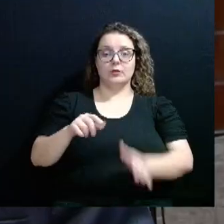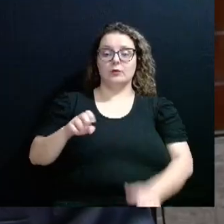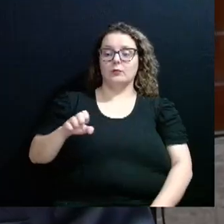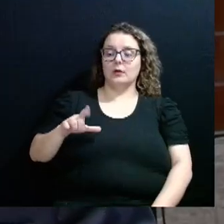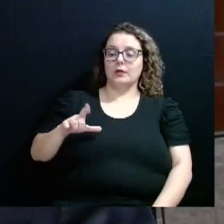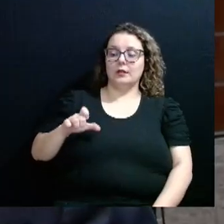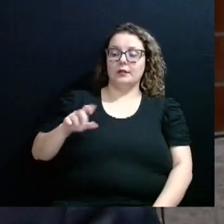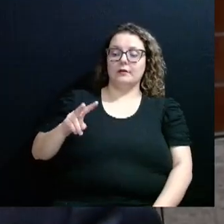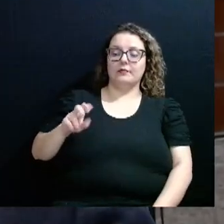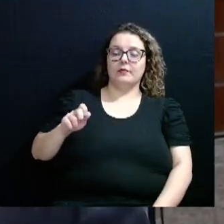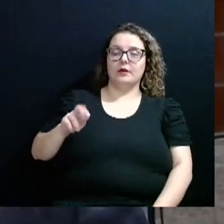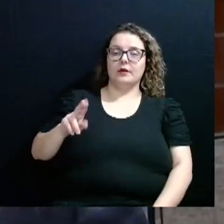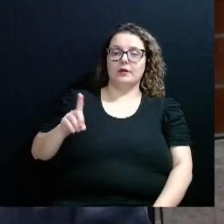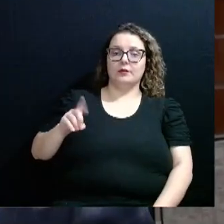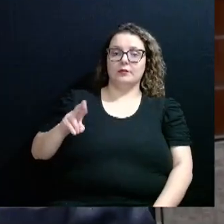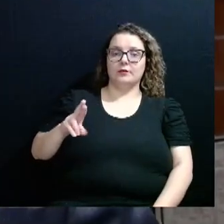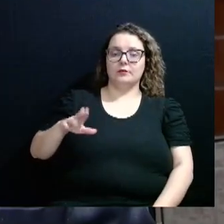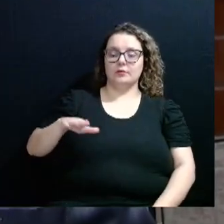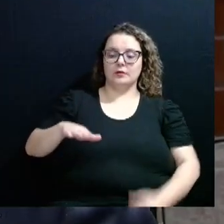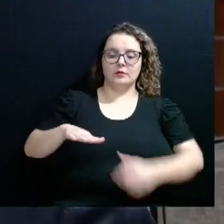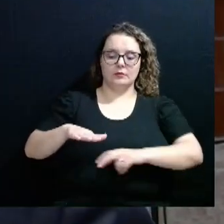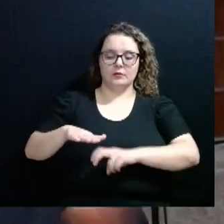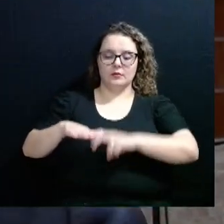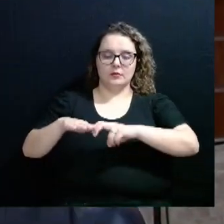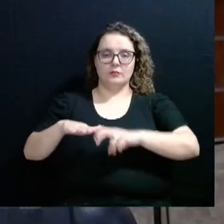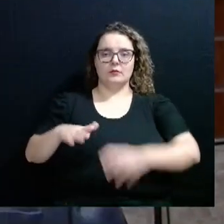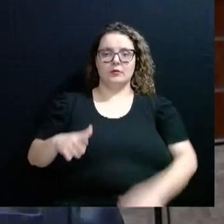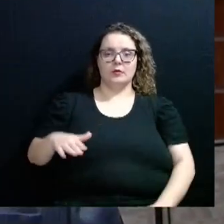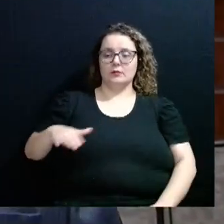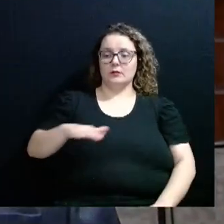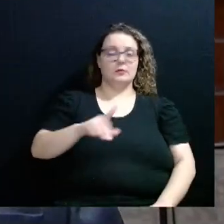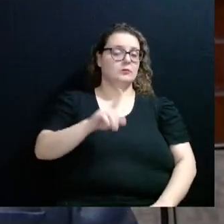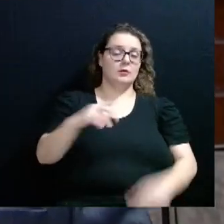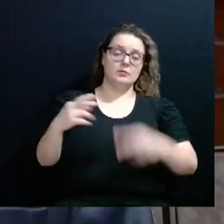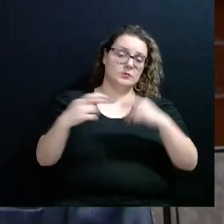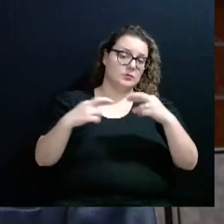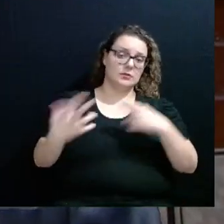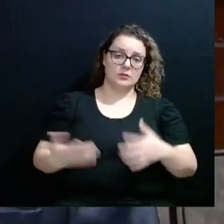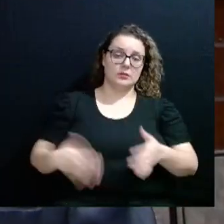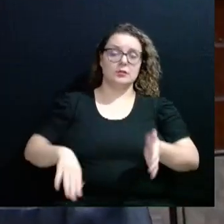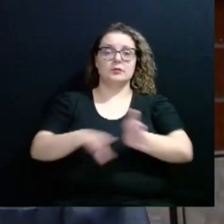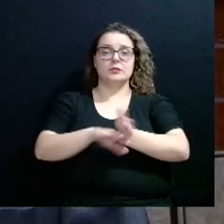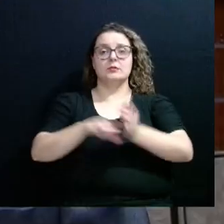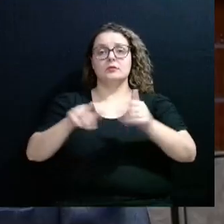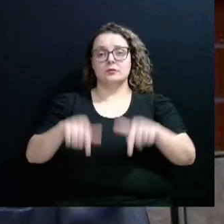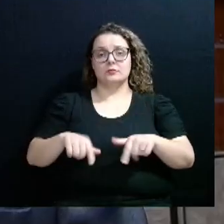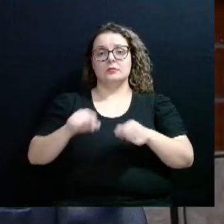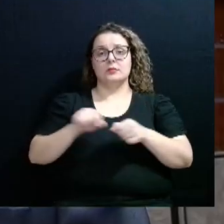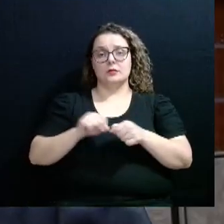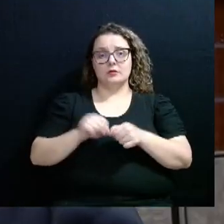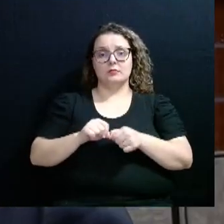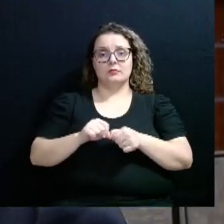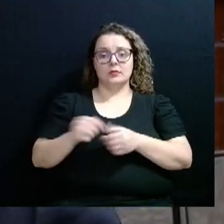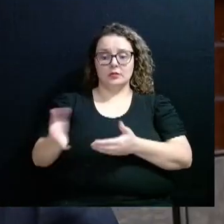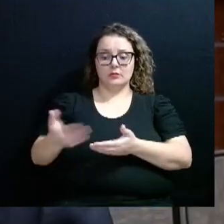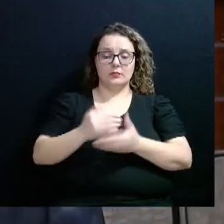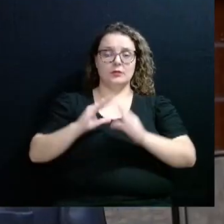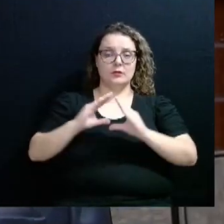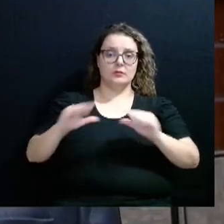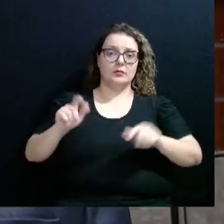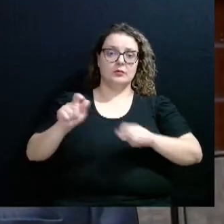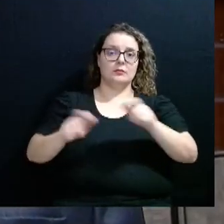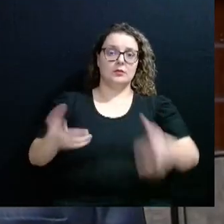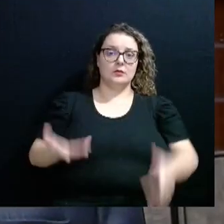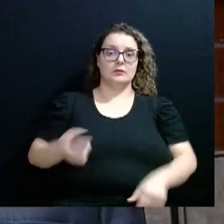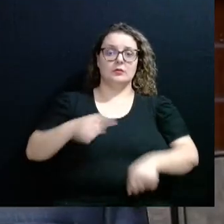todos os ônibus que saem da garagem, eles às vezes não são vistoriados. E às vezes ele chega no local para fazer o acolhimento dessas pessoas, no momento ele